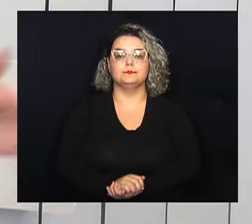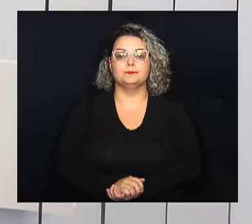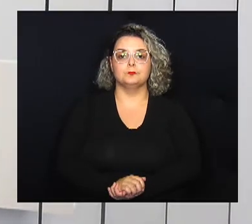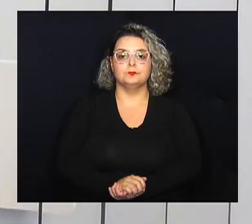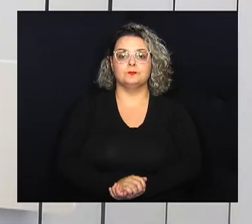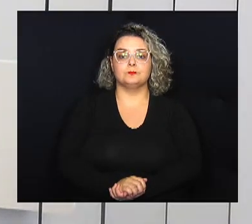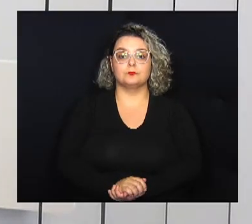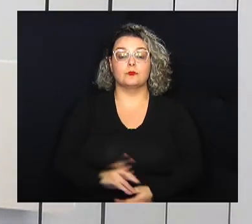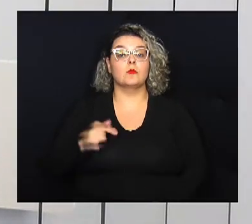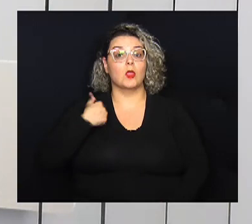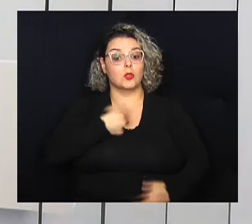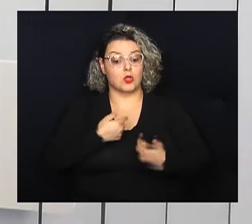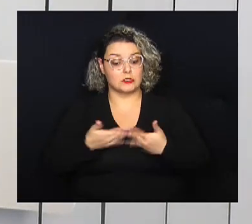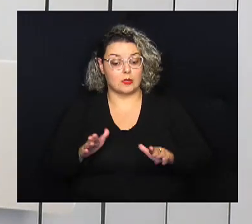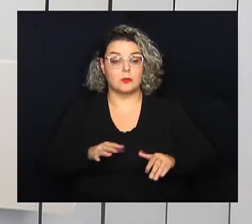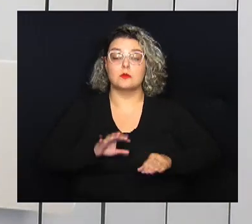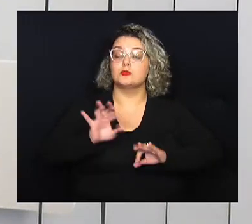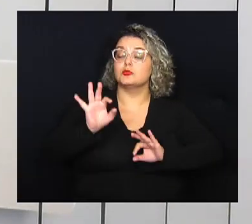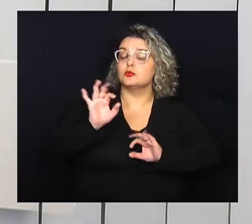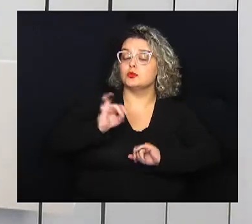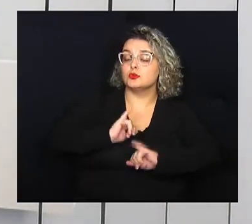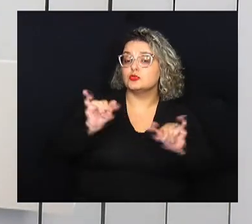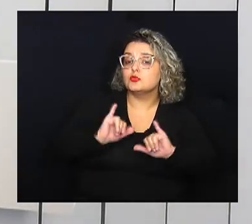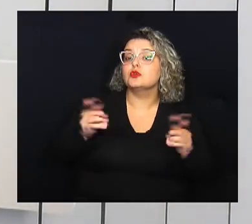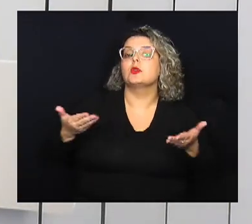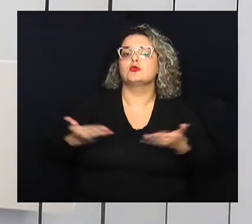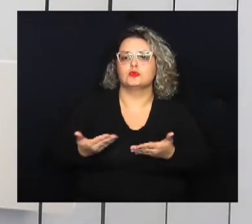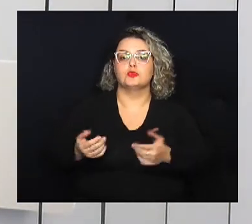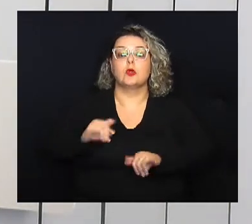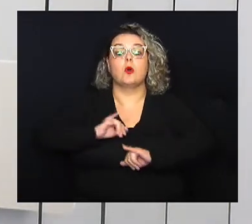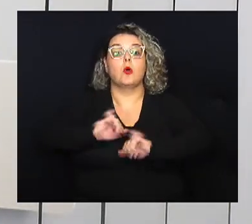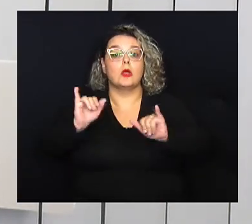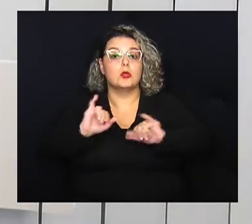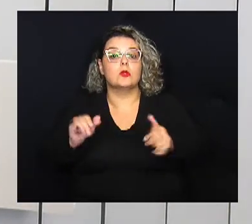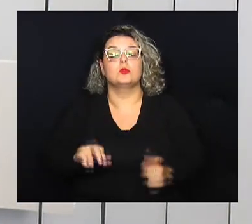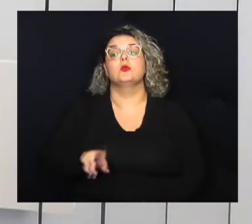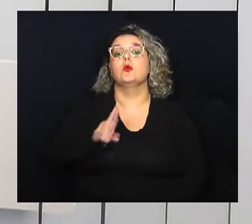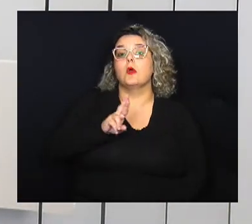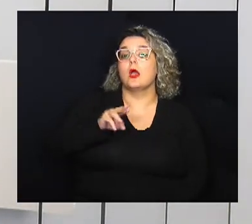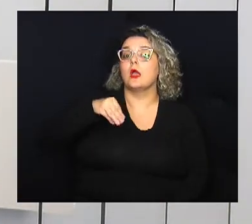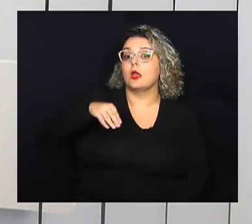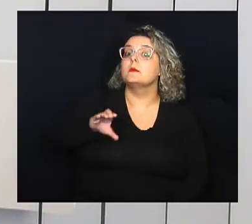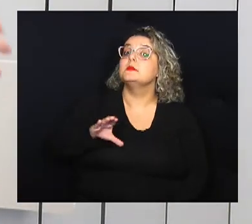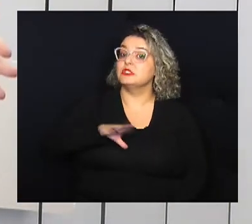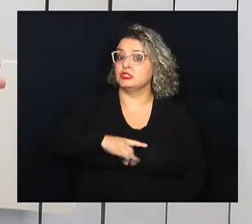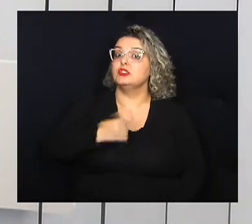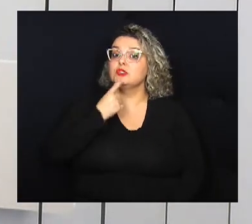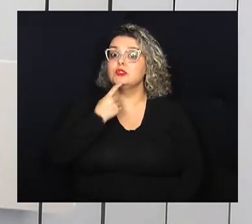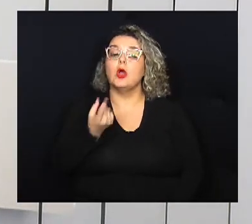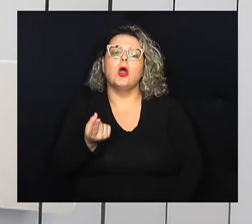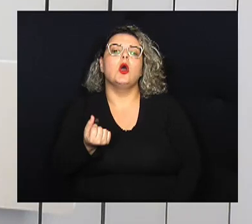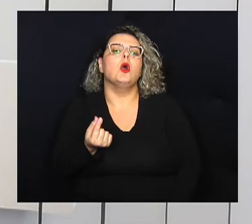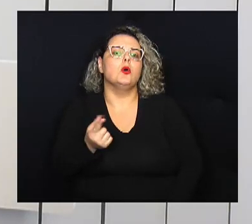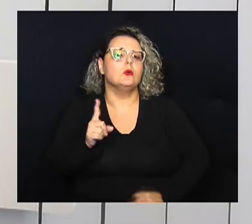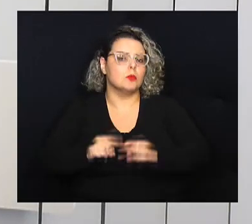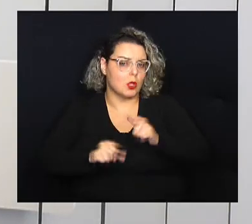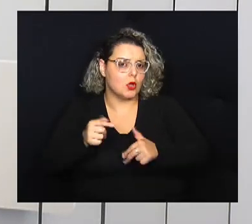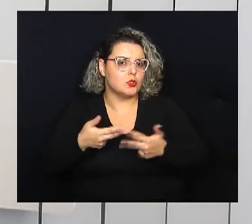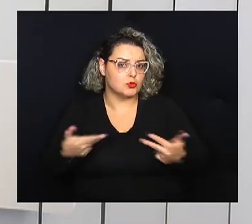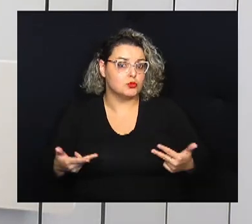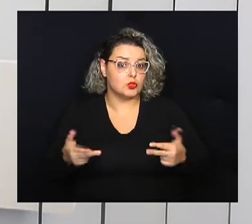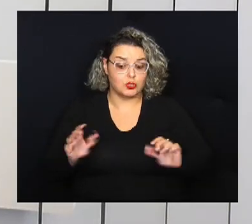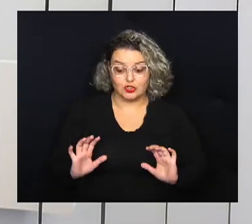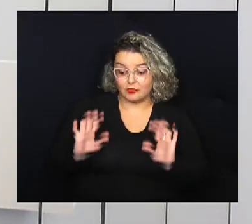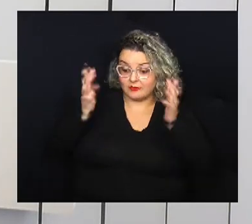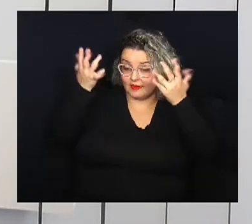E a gente abre a edição de hoje com as notícias da metrópole de Campinas. E os preços de produtos de festa